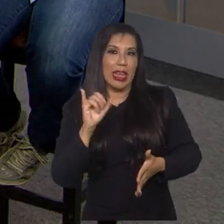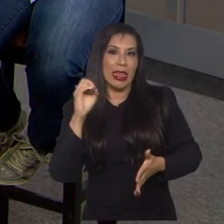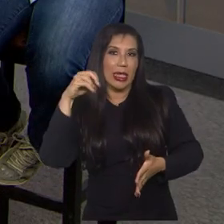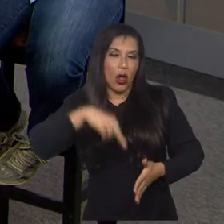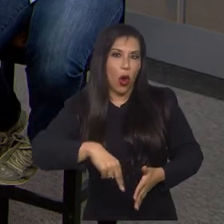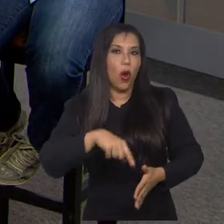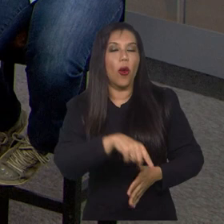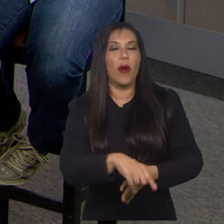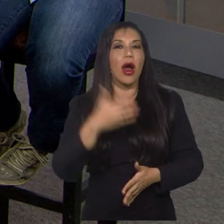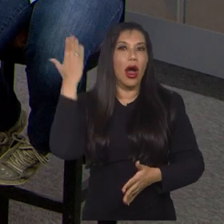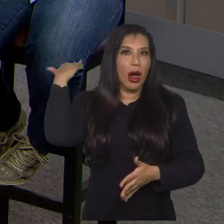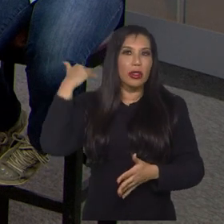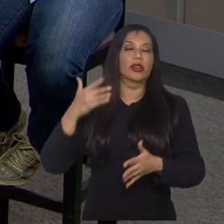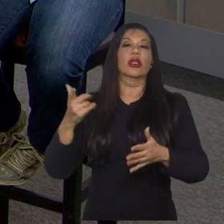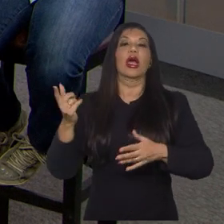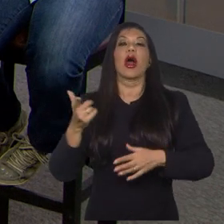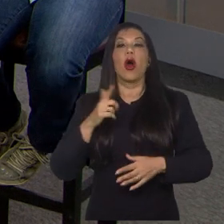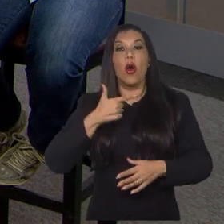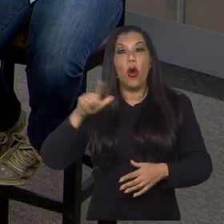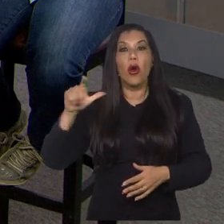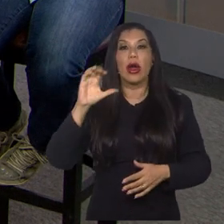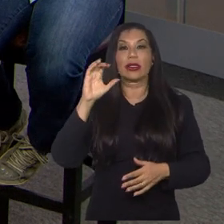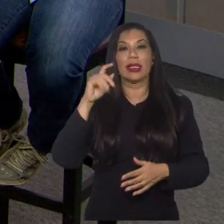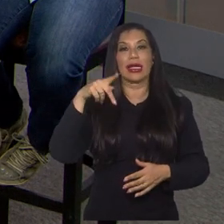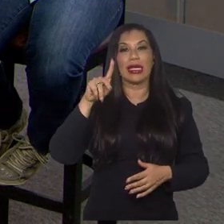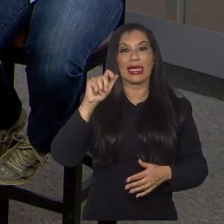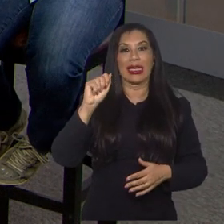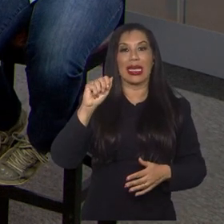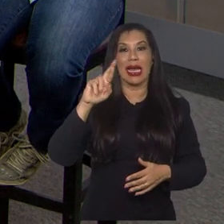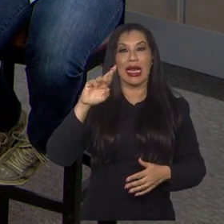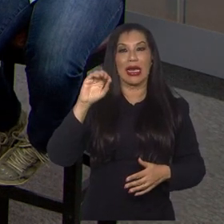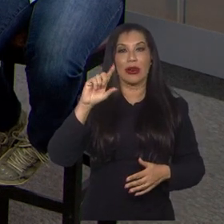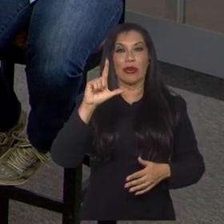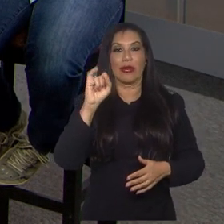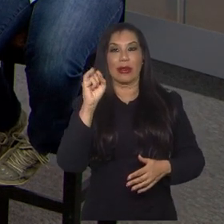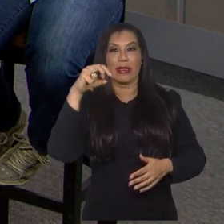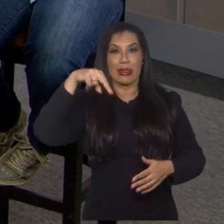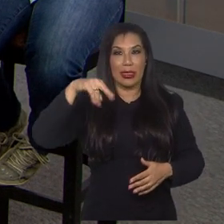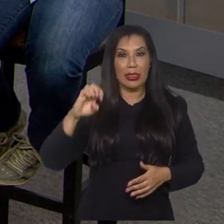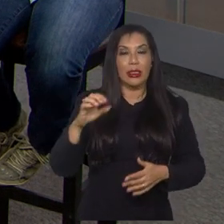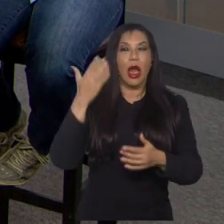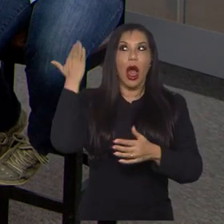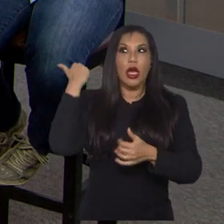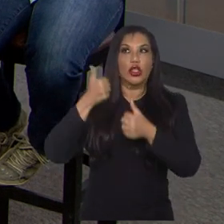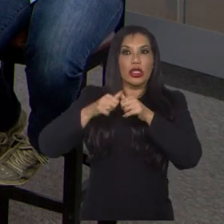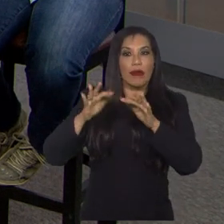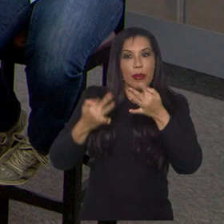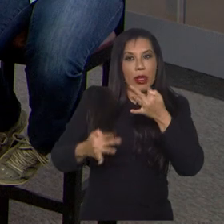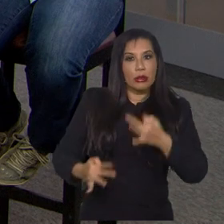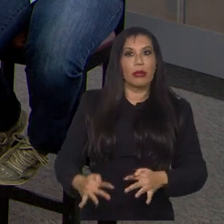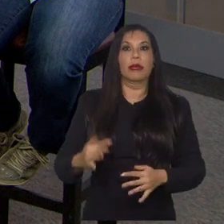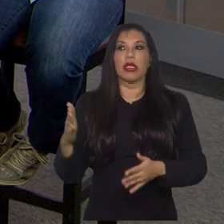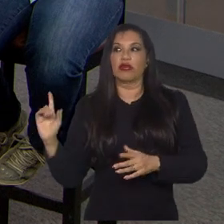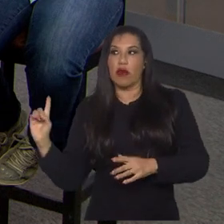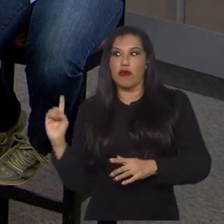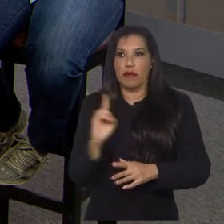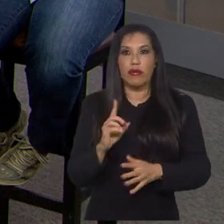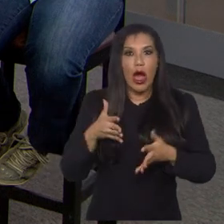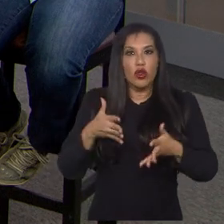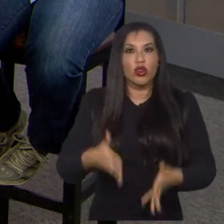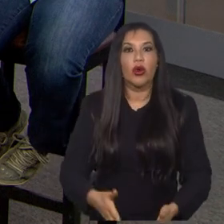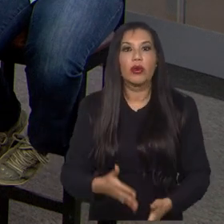de temporada. Você tem uma Caroline Graham Hansen, que passou por algumas lesões, mas tem uma reta final de